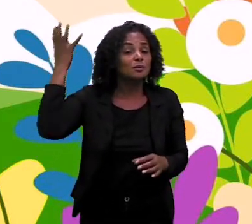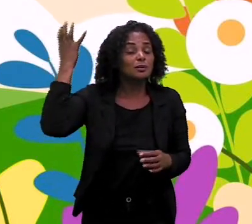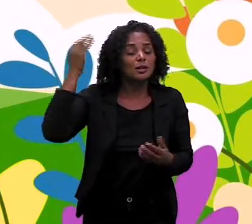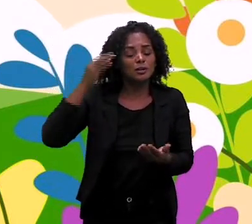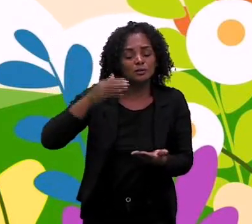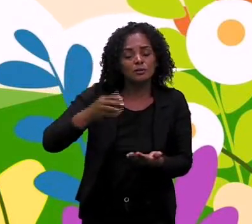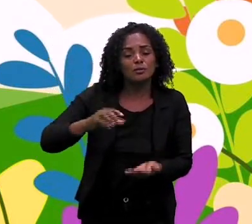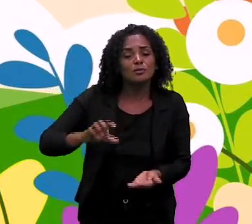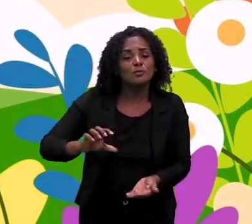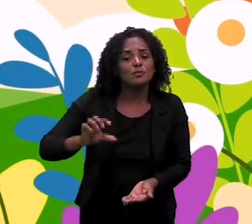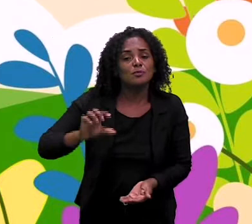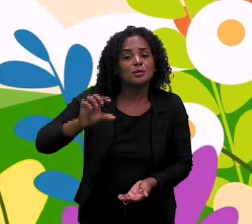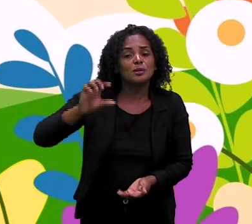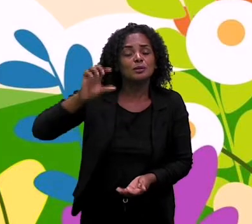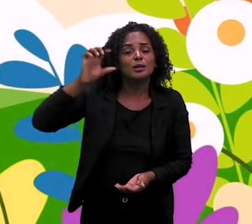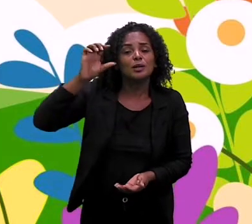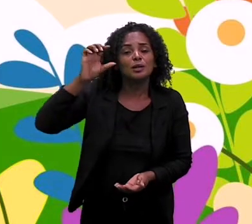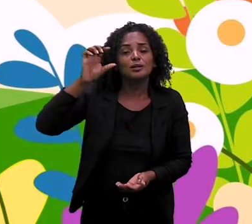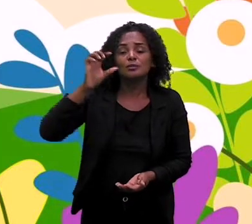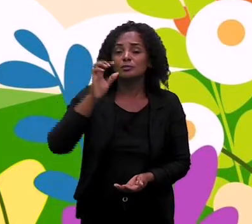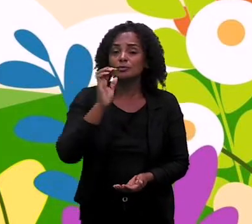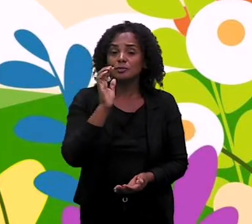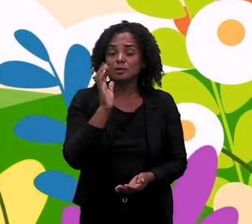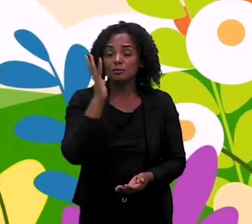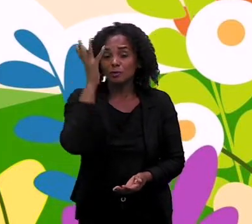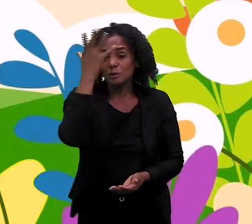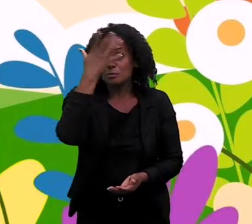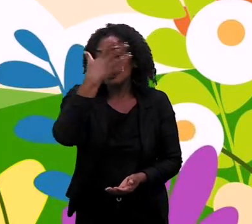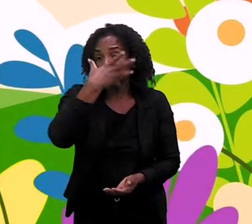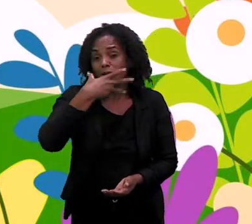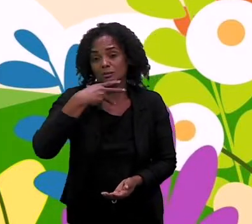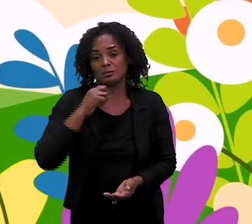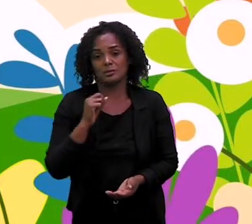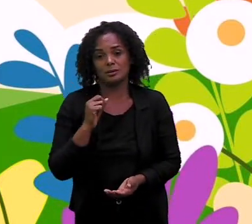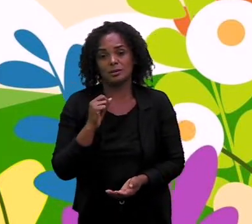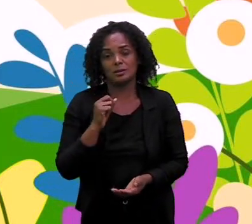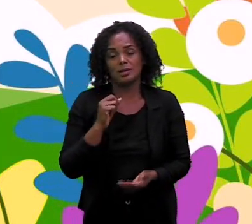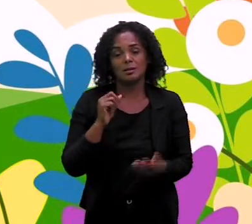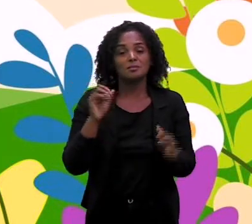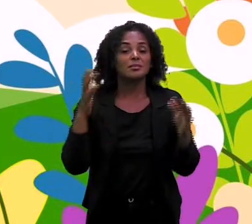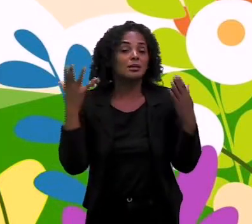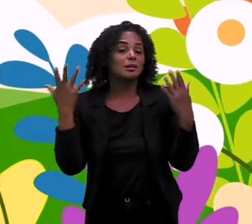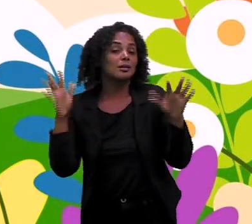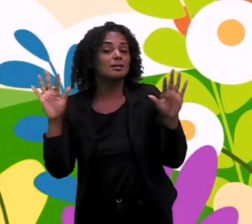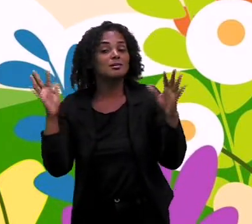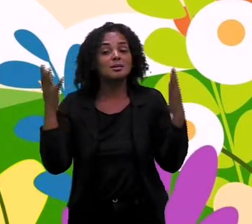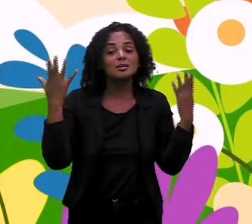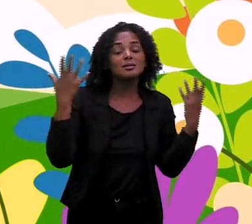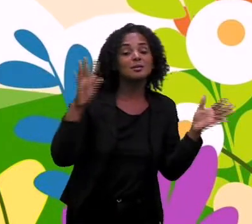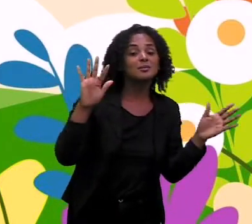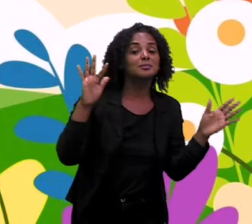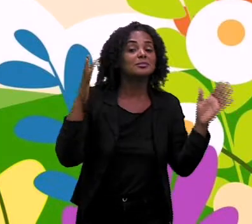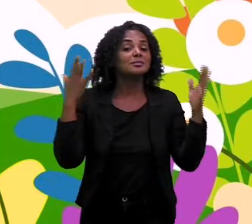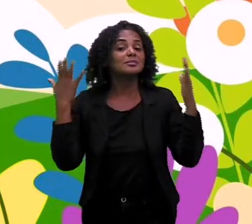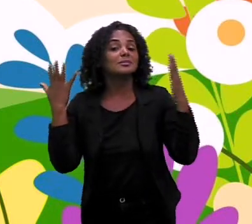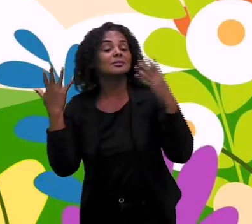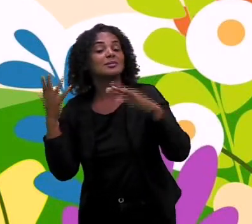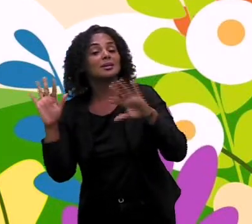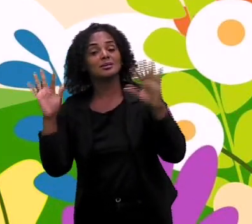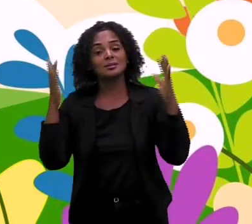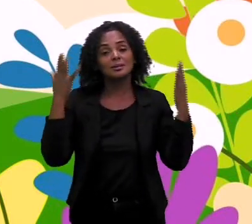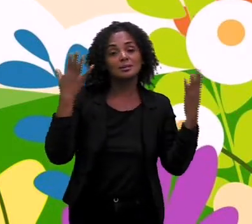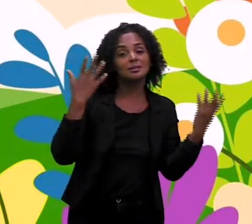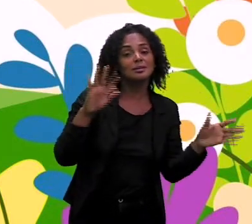fui crescendo e fiquei tão bonita assim. Tra la la la la